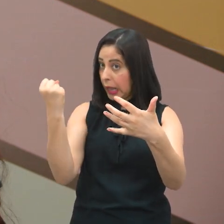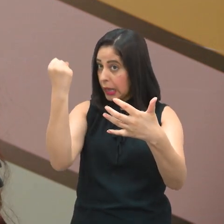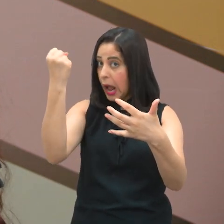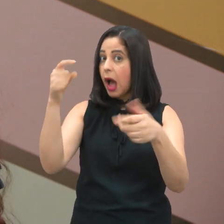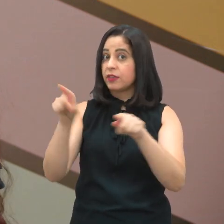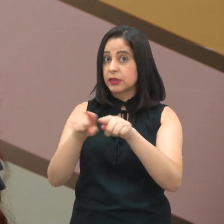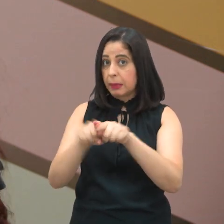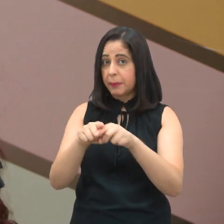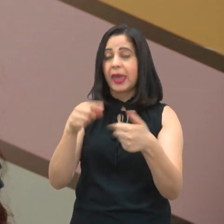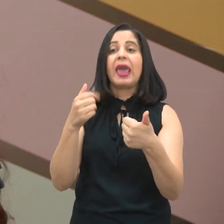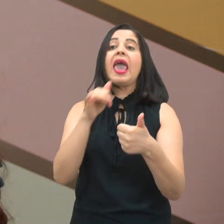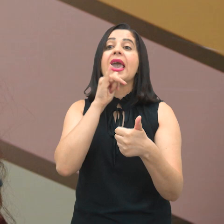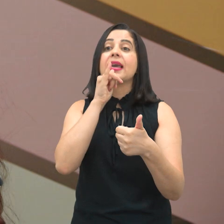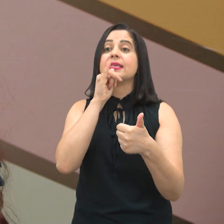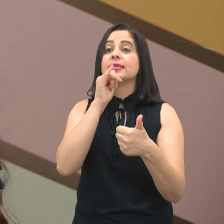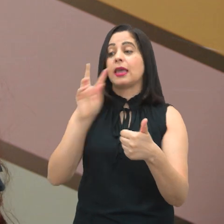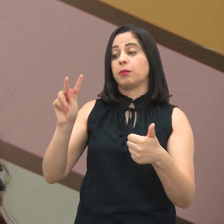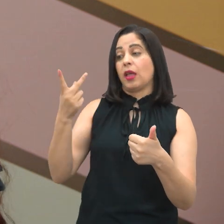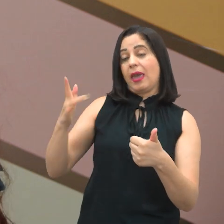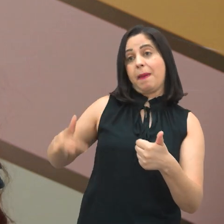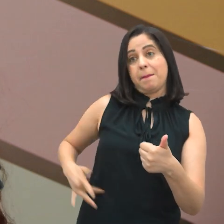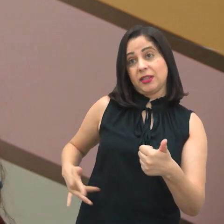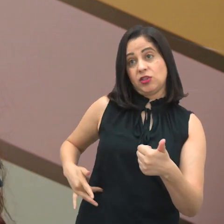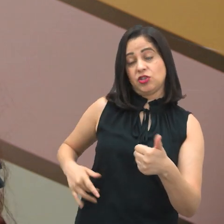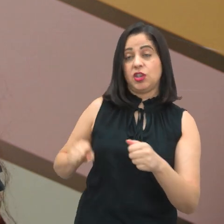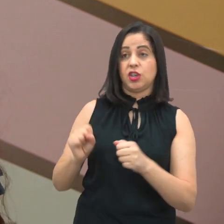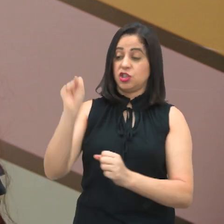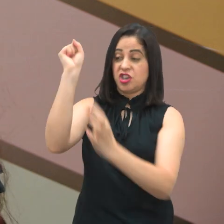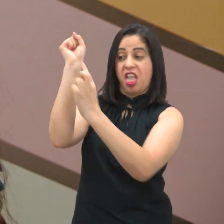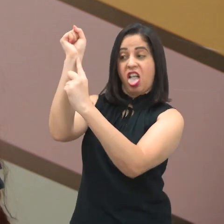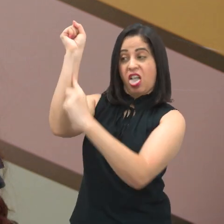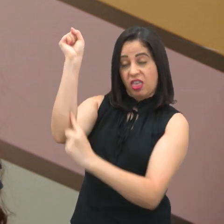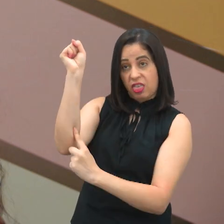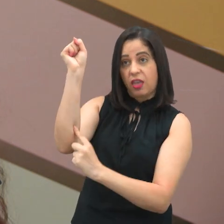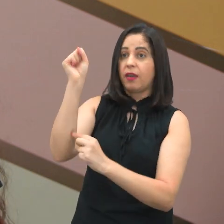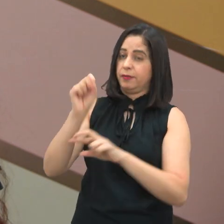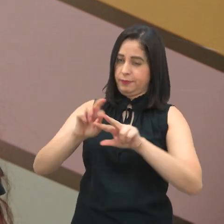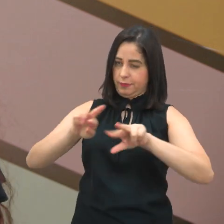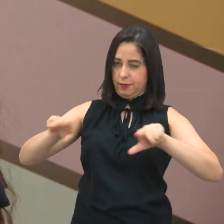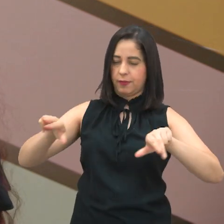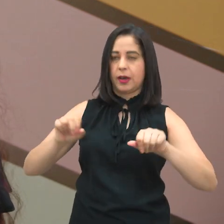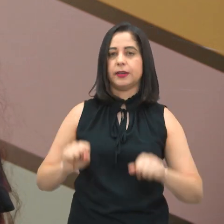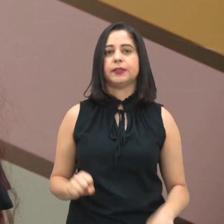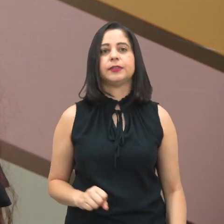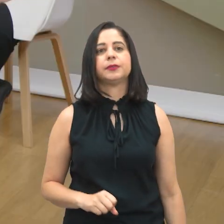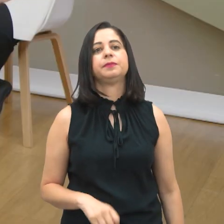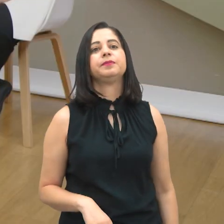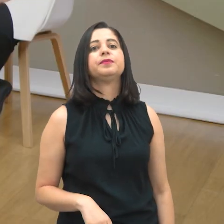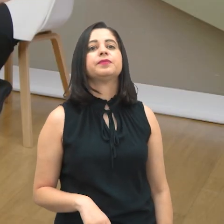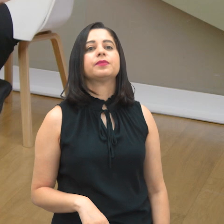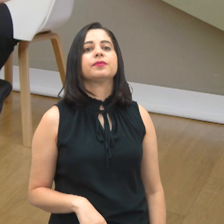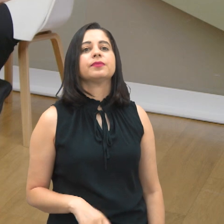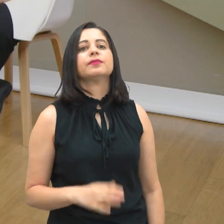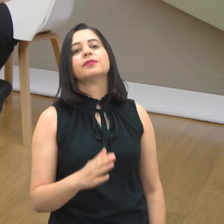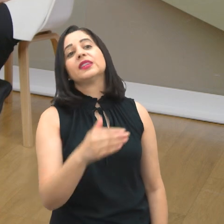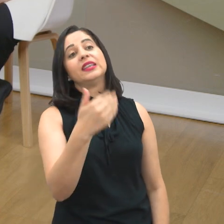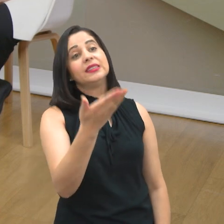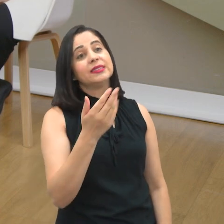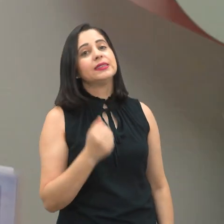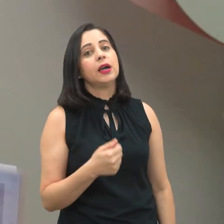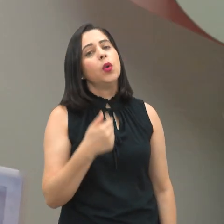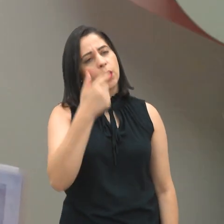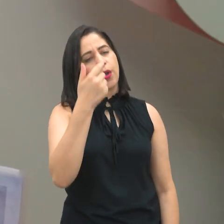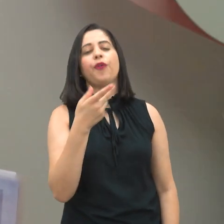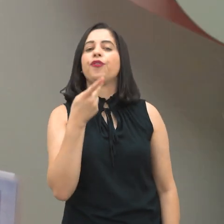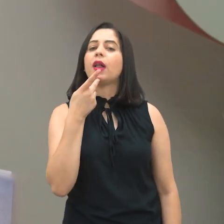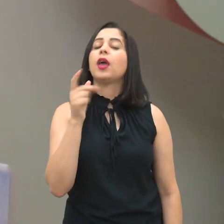preocupantes, como as hepatites virais, a sífilis, Isso. E a gente vai comentar um pouco a respeito. Sim, vamos sim. Antes do intervalo, inclusive,